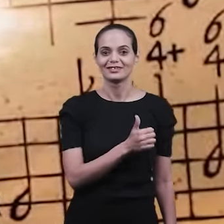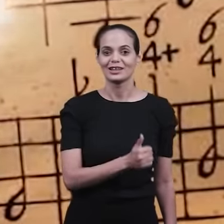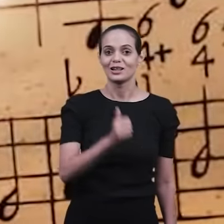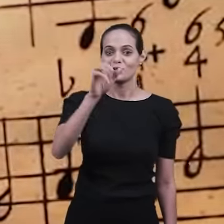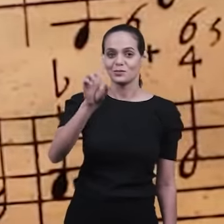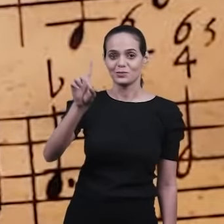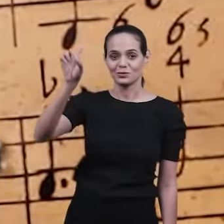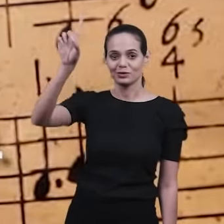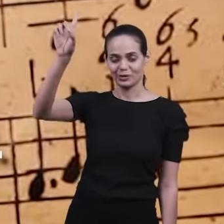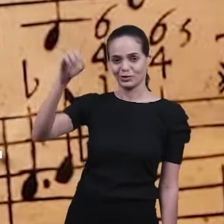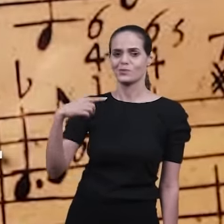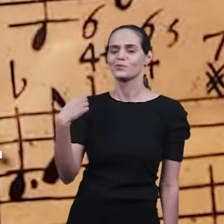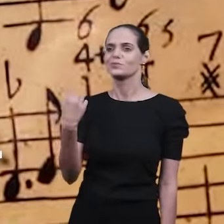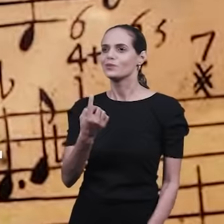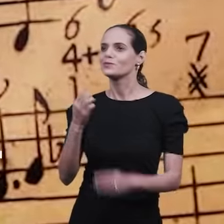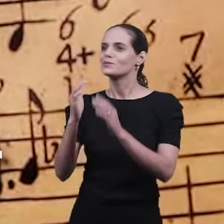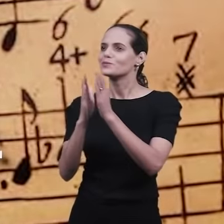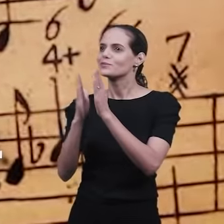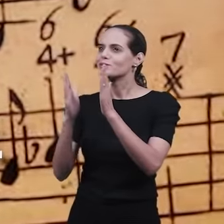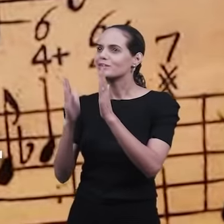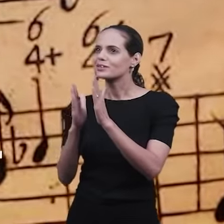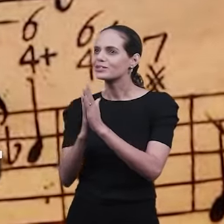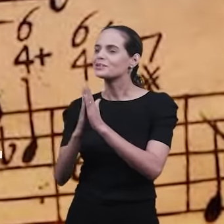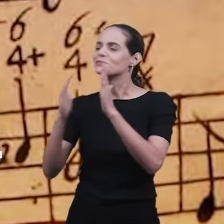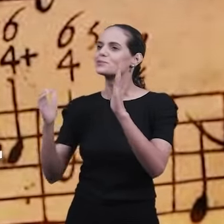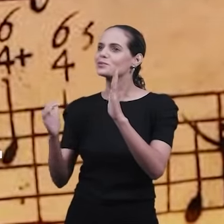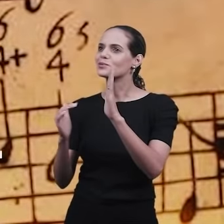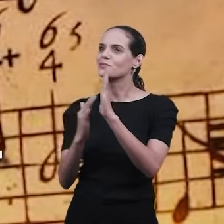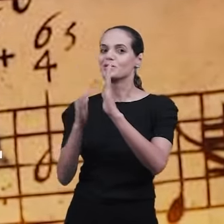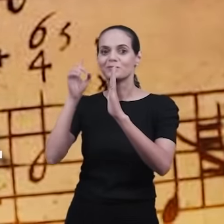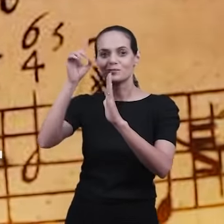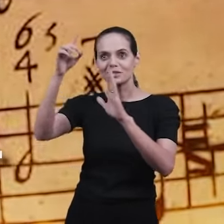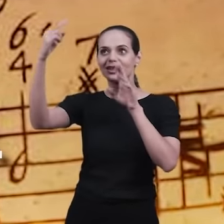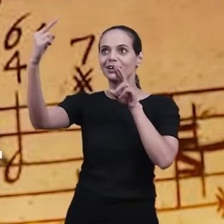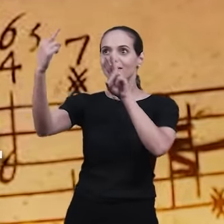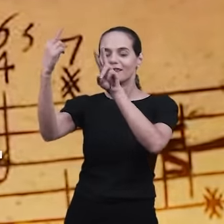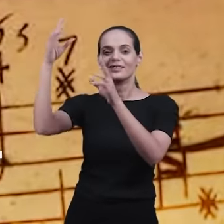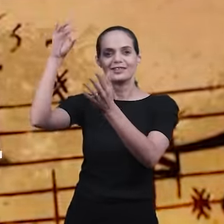adorar o Deus que aqui tanto buscamos.